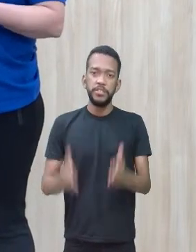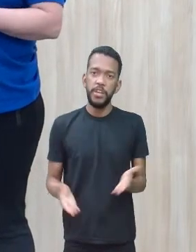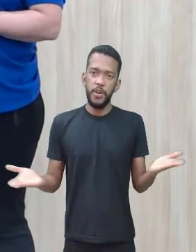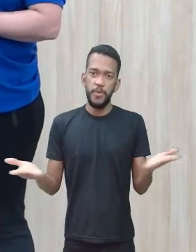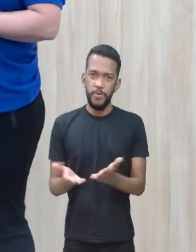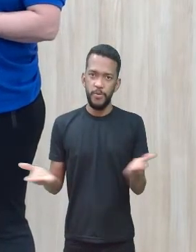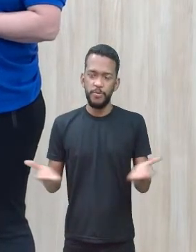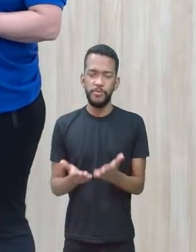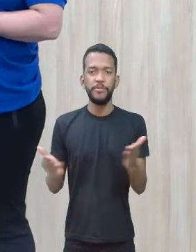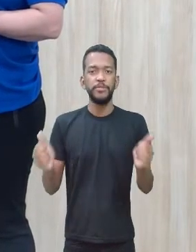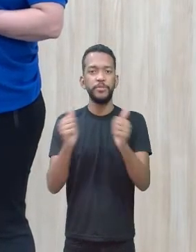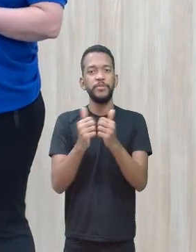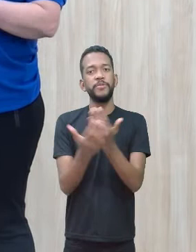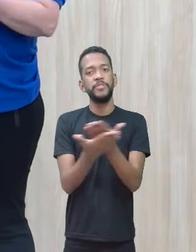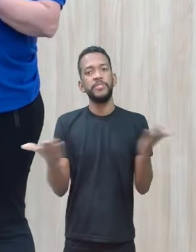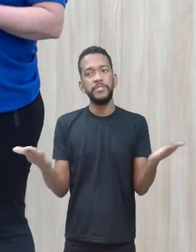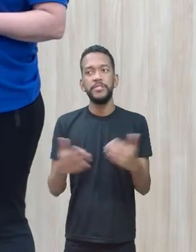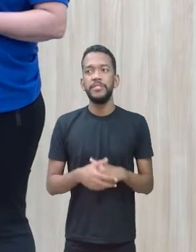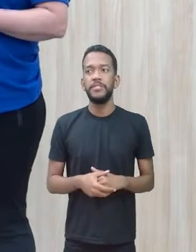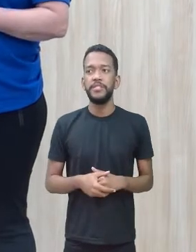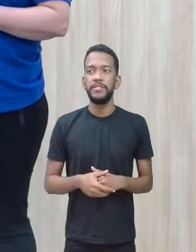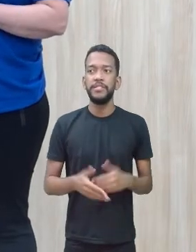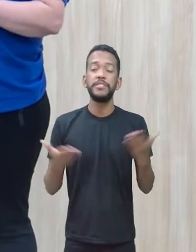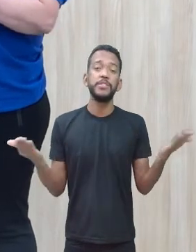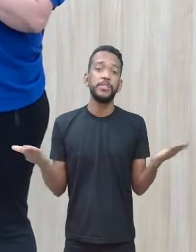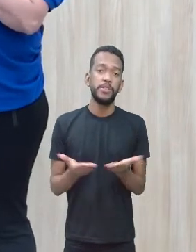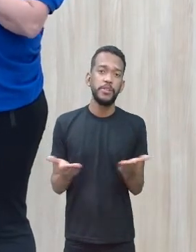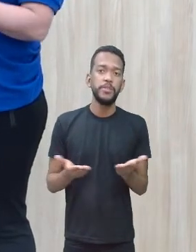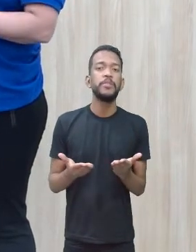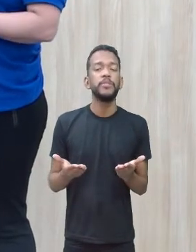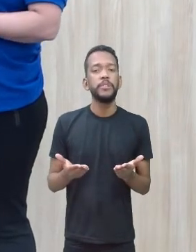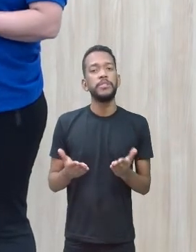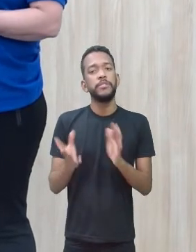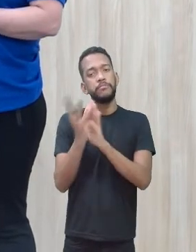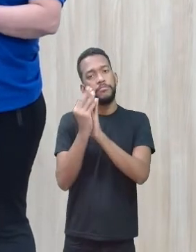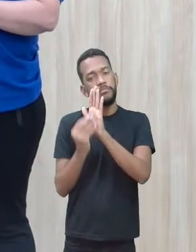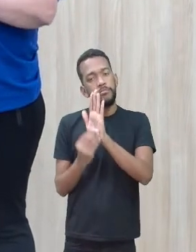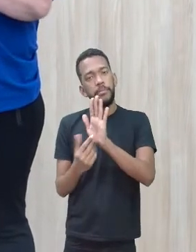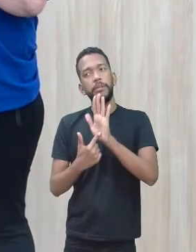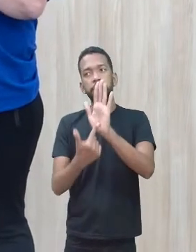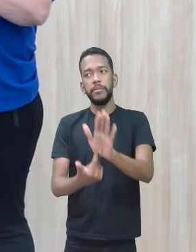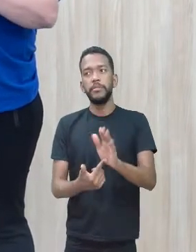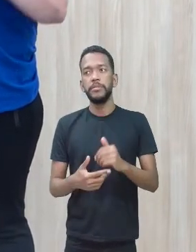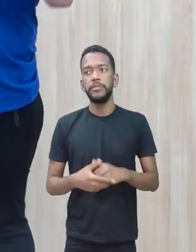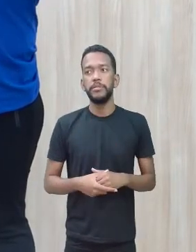com vocês. Este conteúdo, ele está sendo apresentado